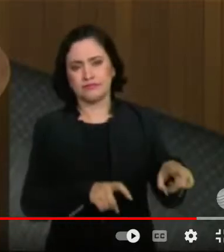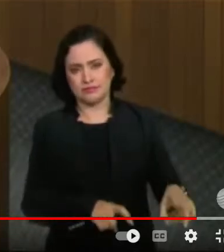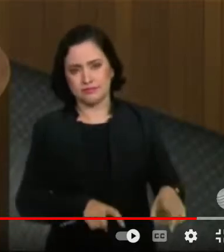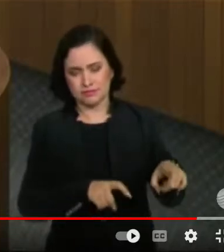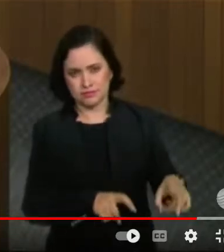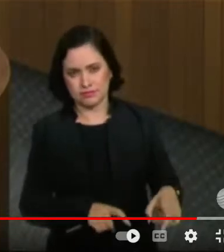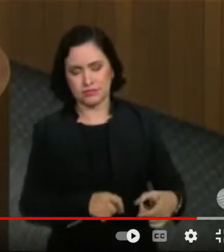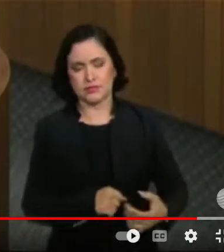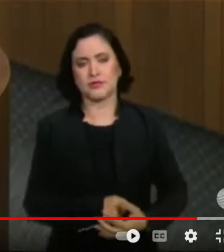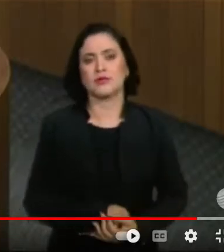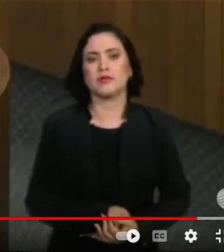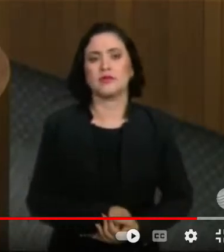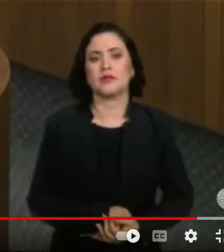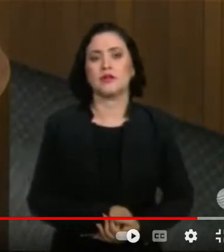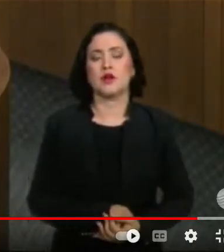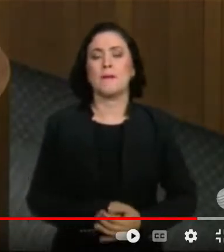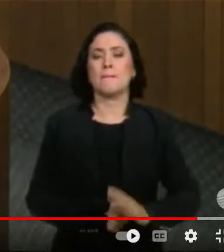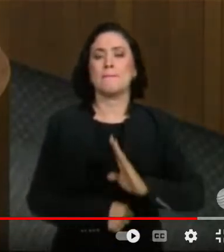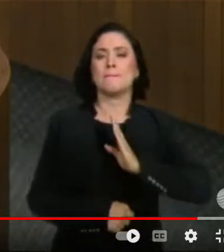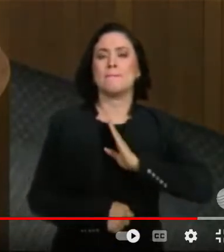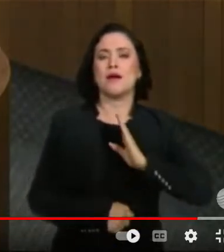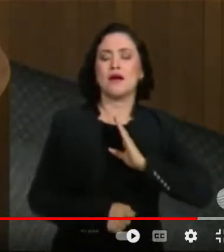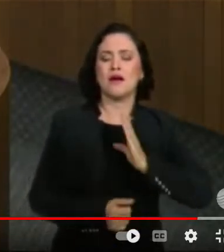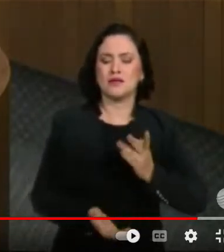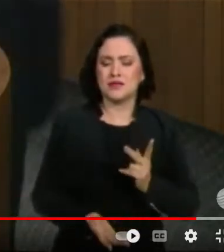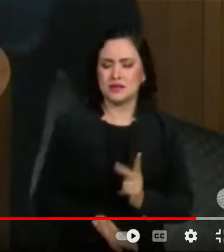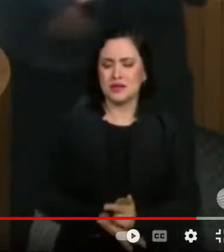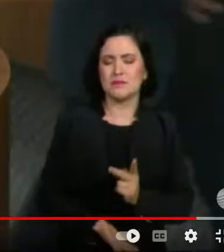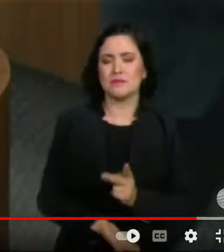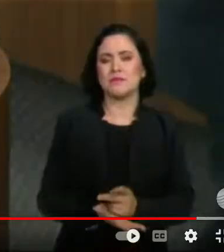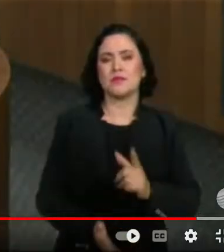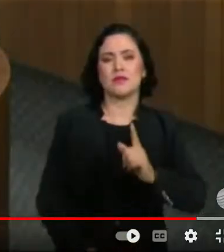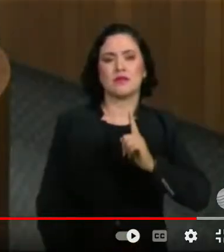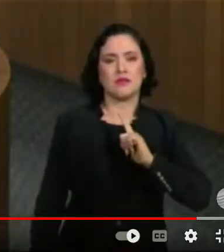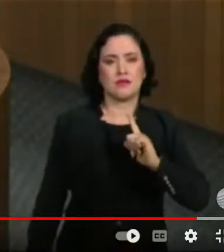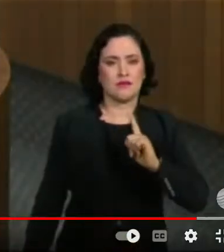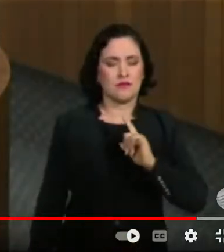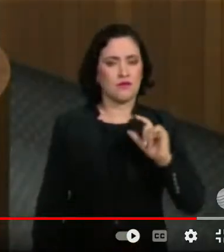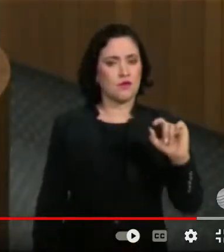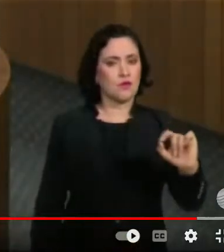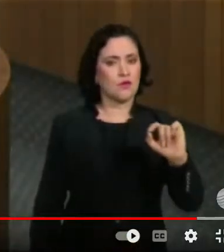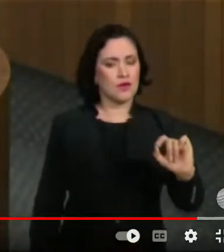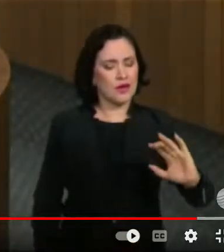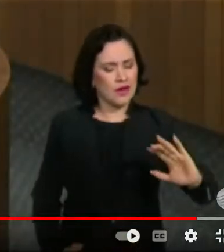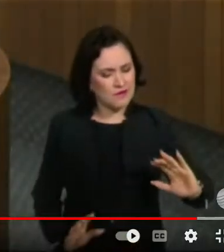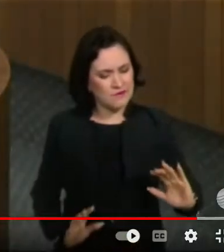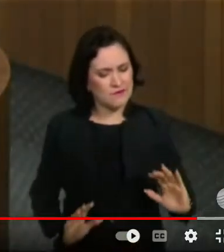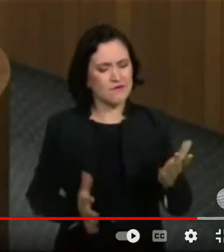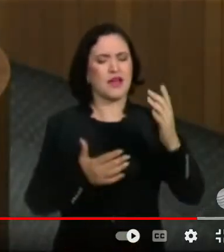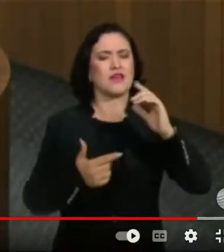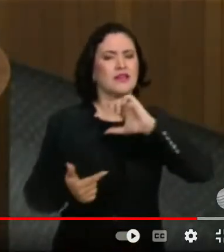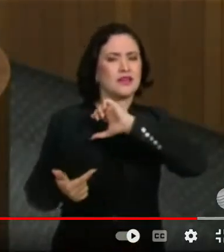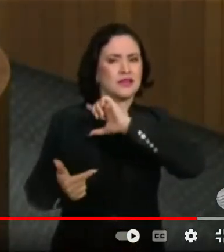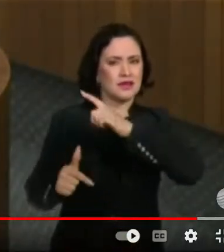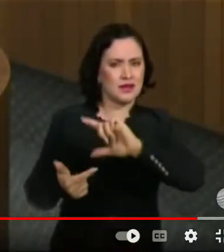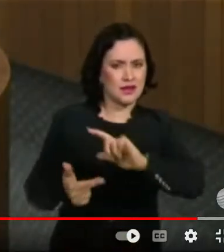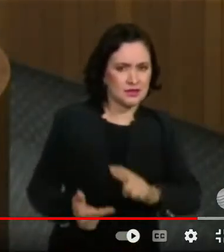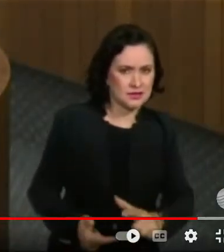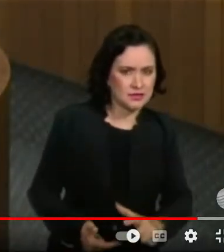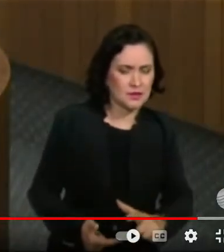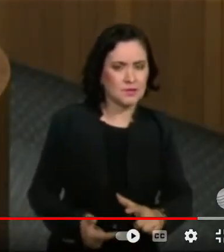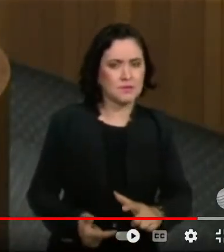E Bacabal, deputado J. Pinto, sempre teve uma festa tradicional, que é